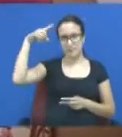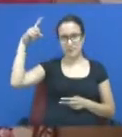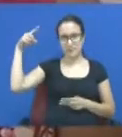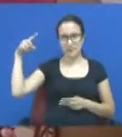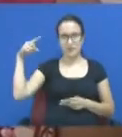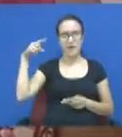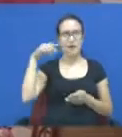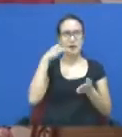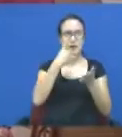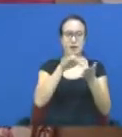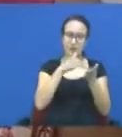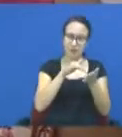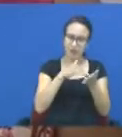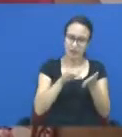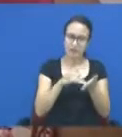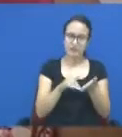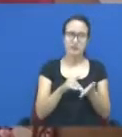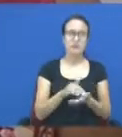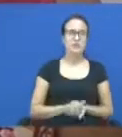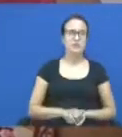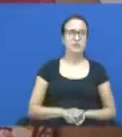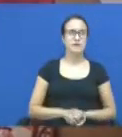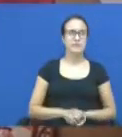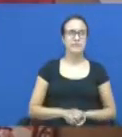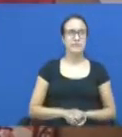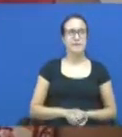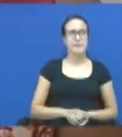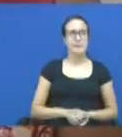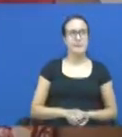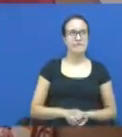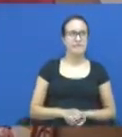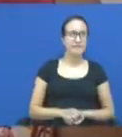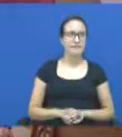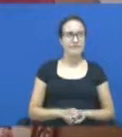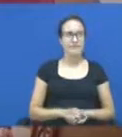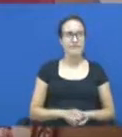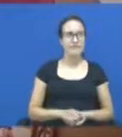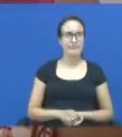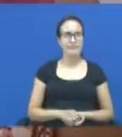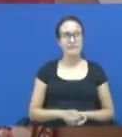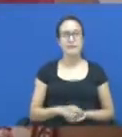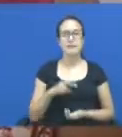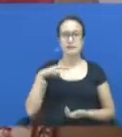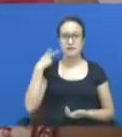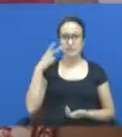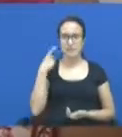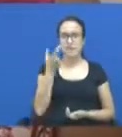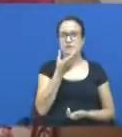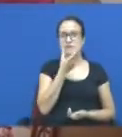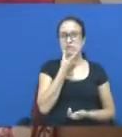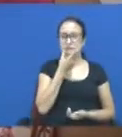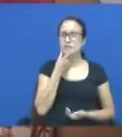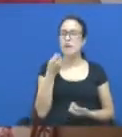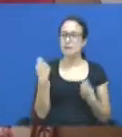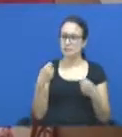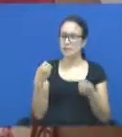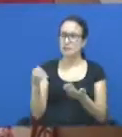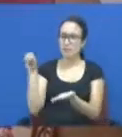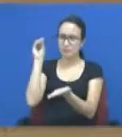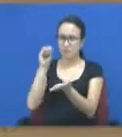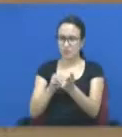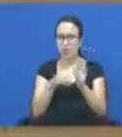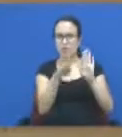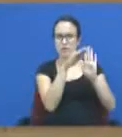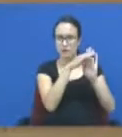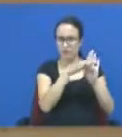da comissão. Peço para que a informação da vereadora professora Érica conste em ata e que o Departamento de